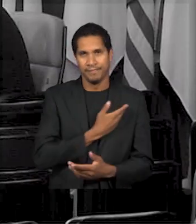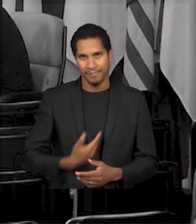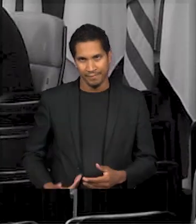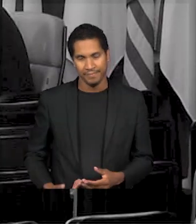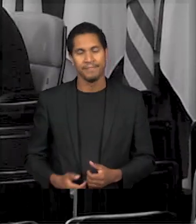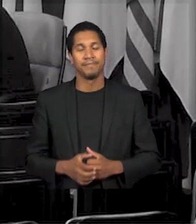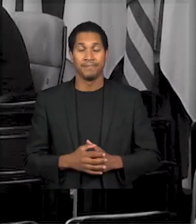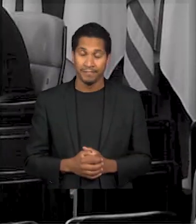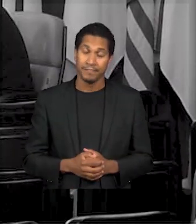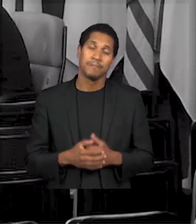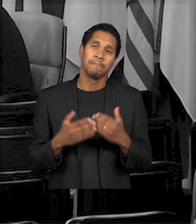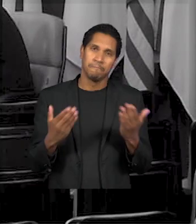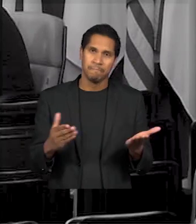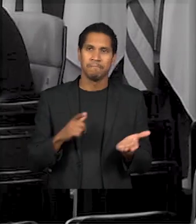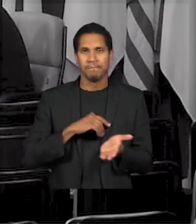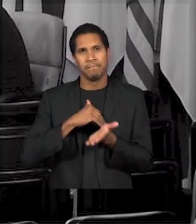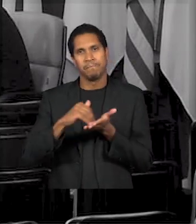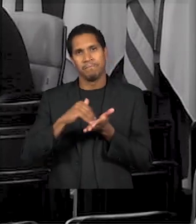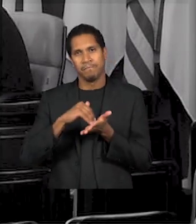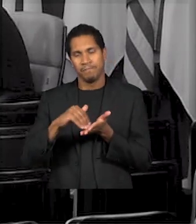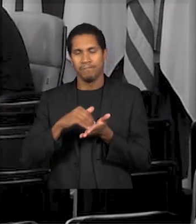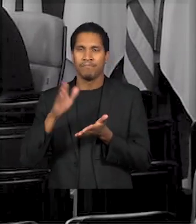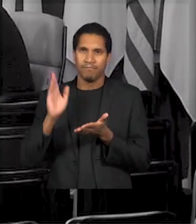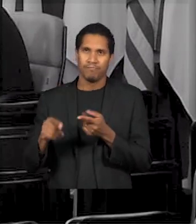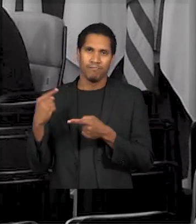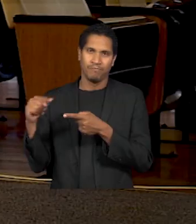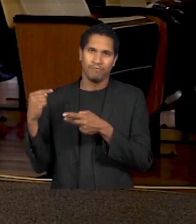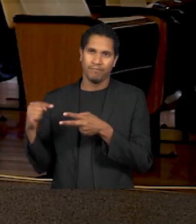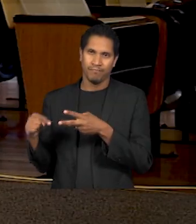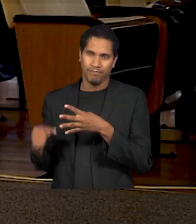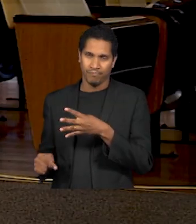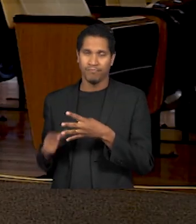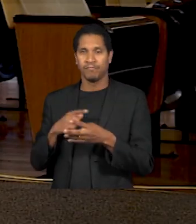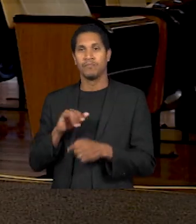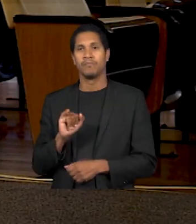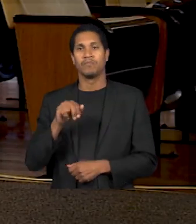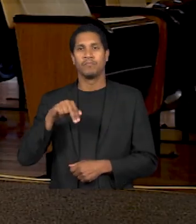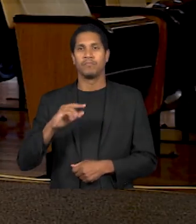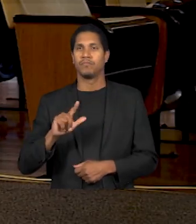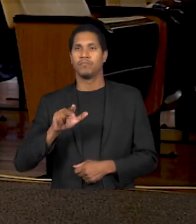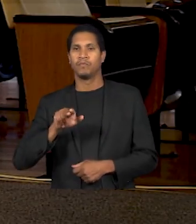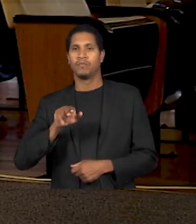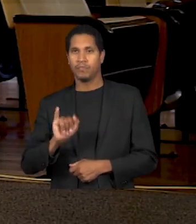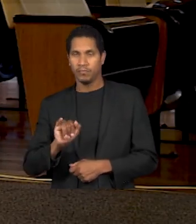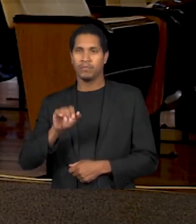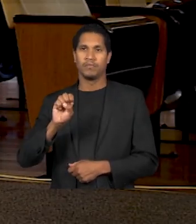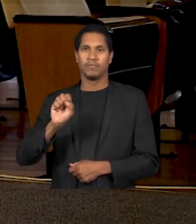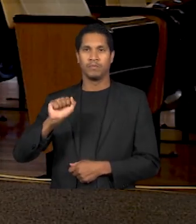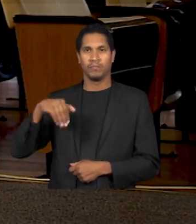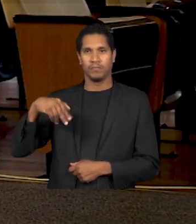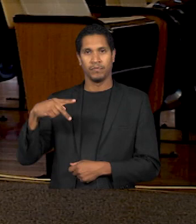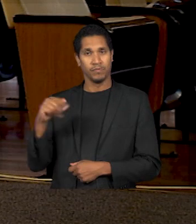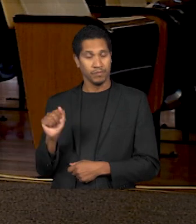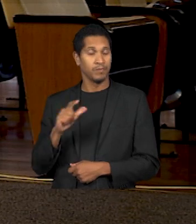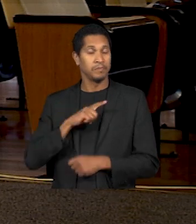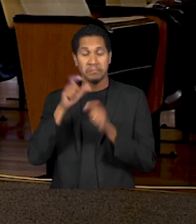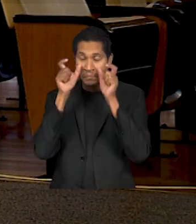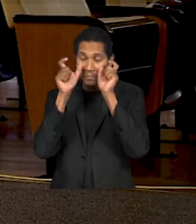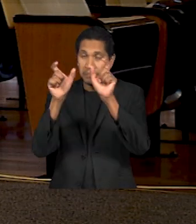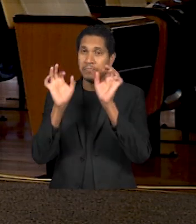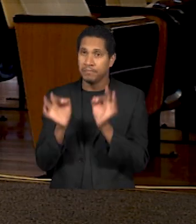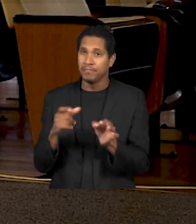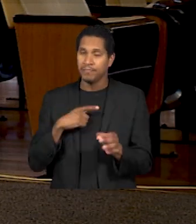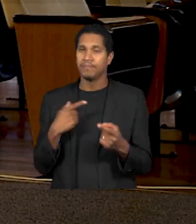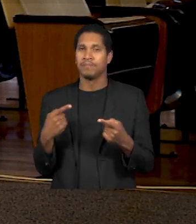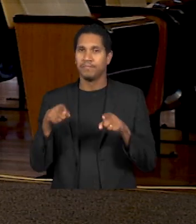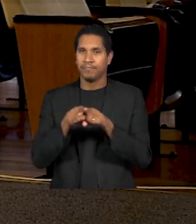públicas, né? Além de toda a secretaria que eu já citei aqui. E no Inclui Sampa, o interessante é que nós também temos parceria